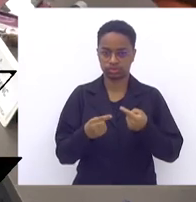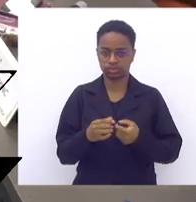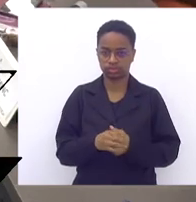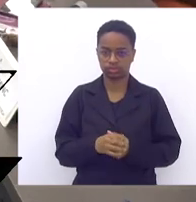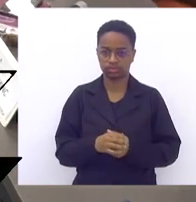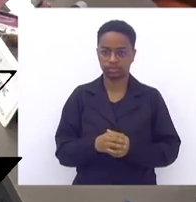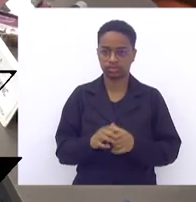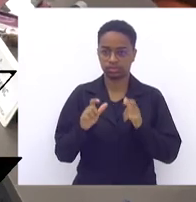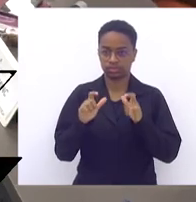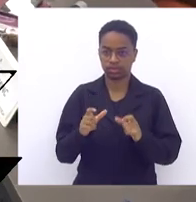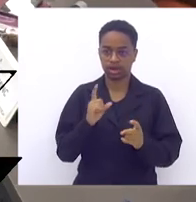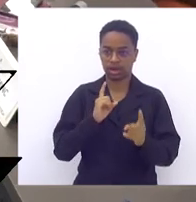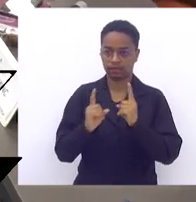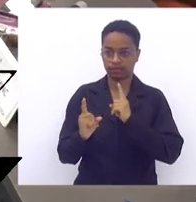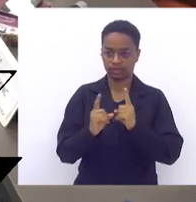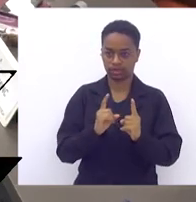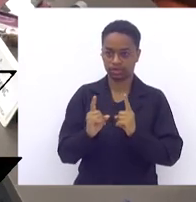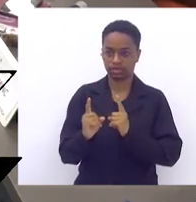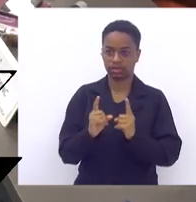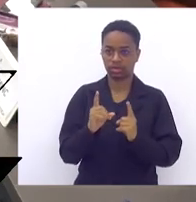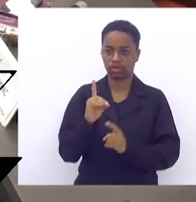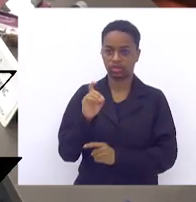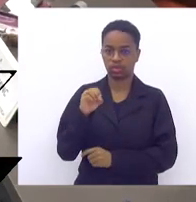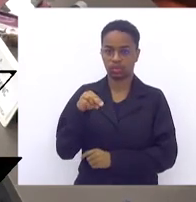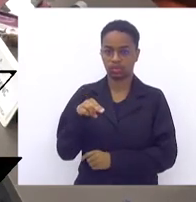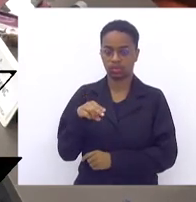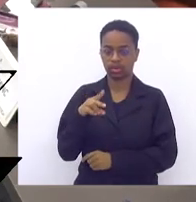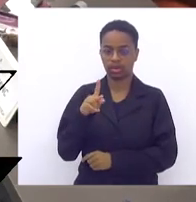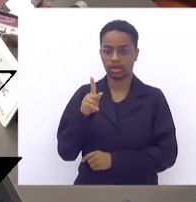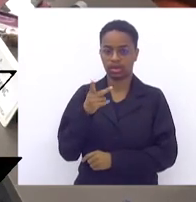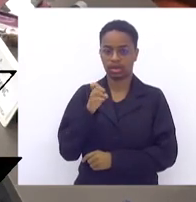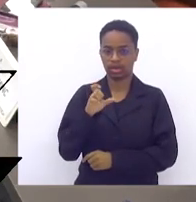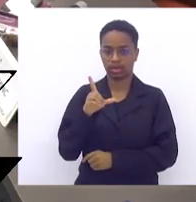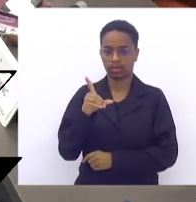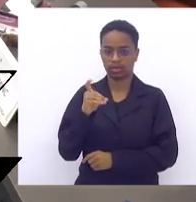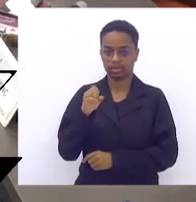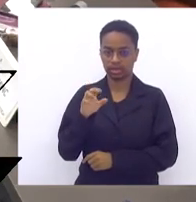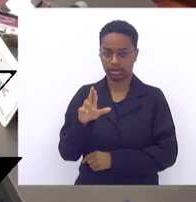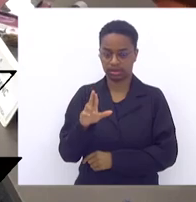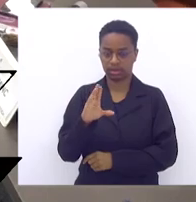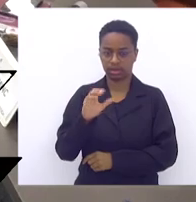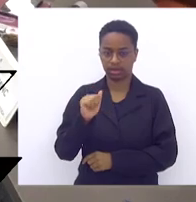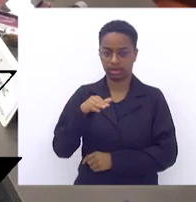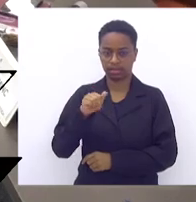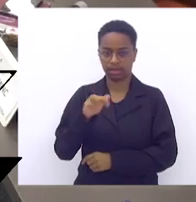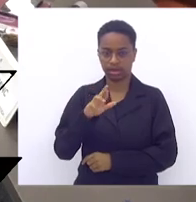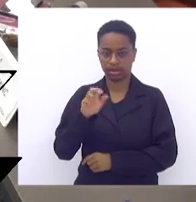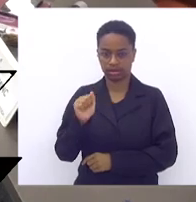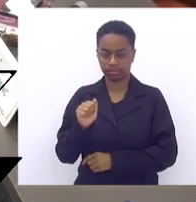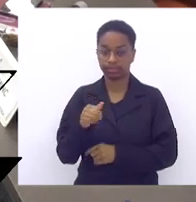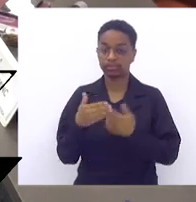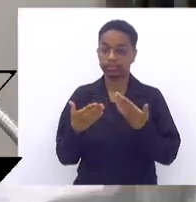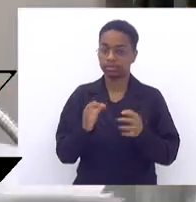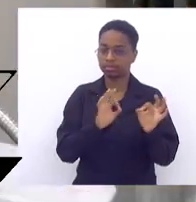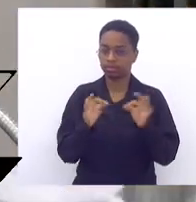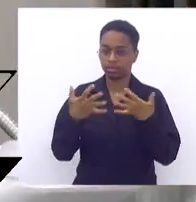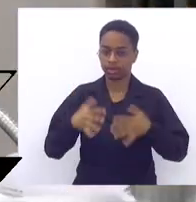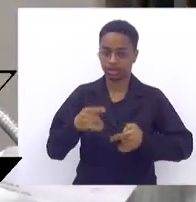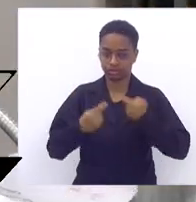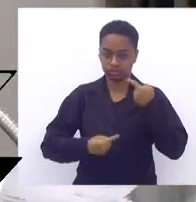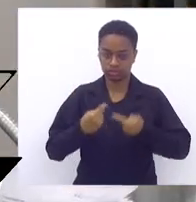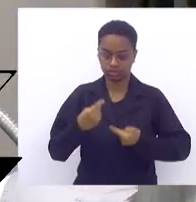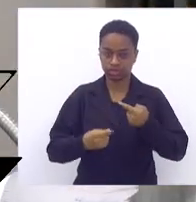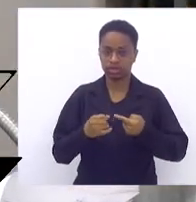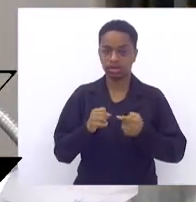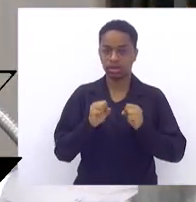na Avenida Dom Helder Câmara. Então é ecumênico. Muito ecumênico. Não havendo quem queira discutir, encerrada a discussão e votação,